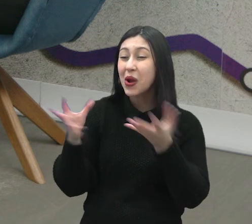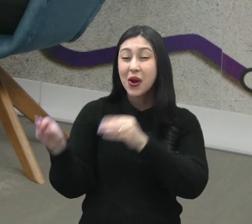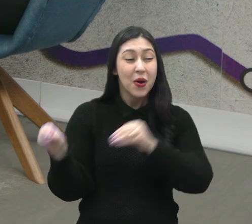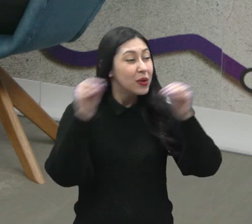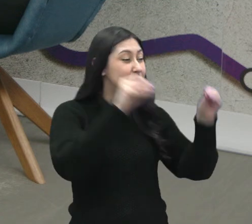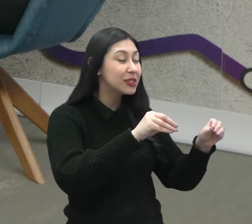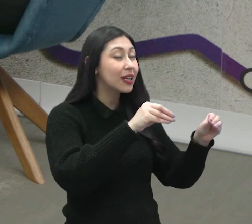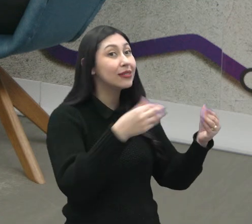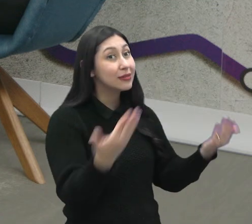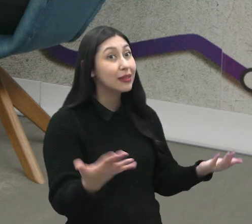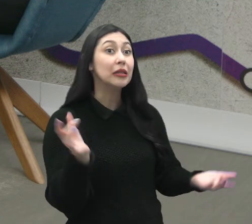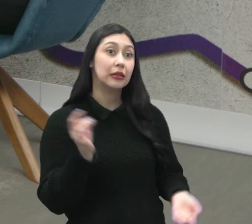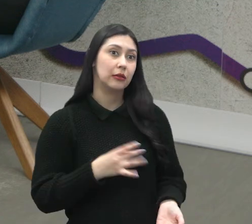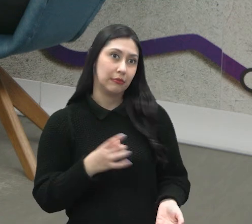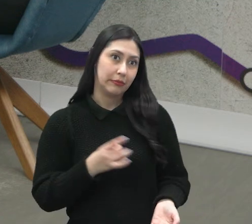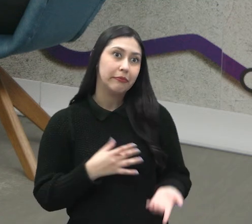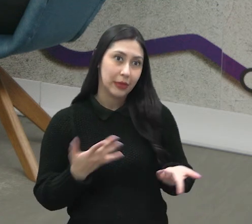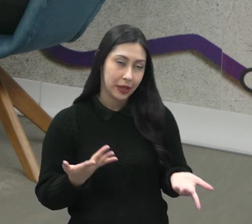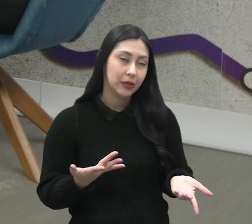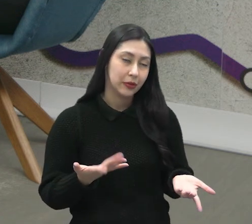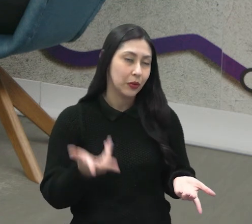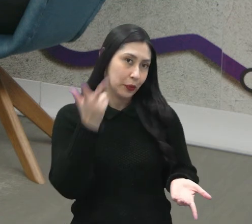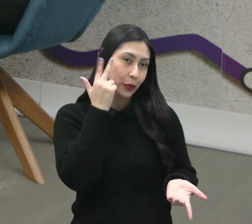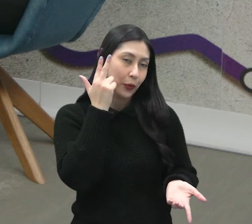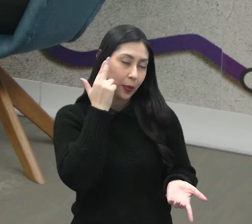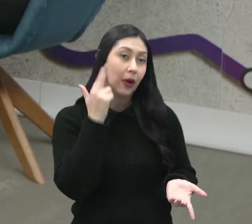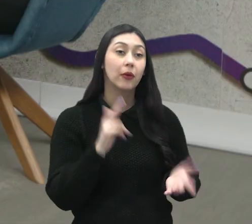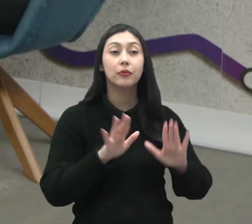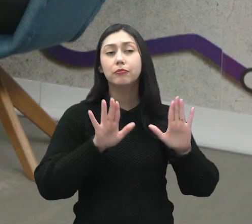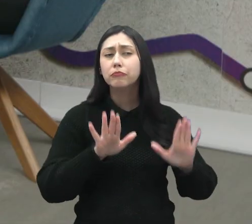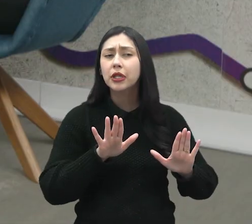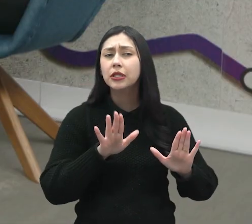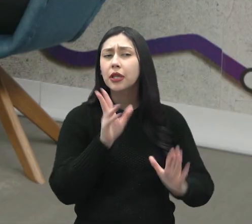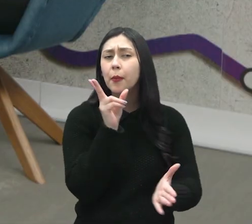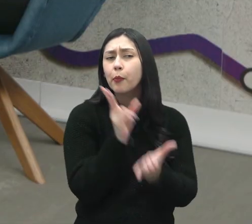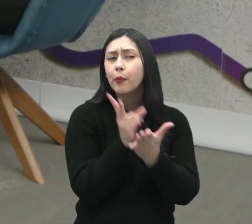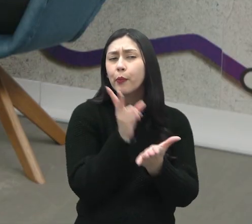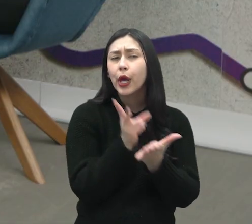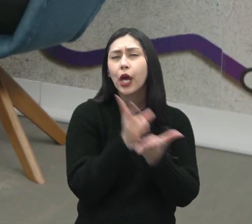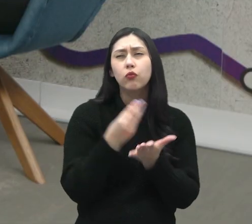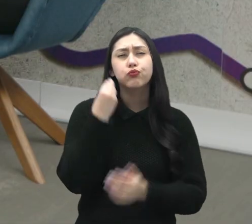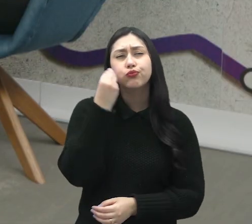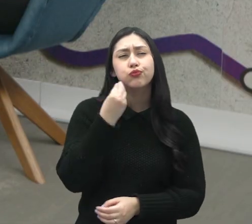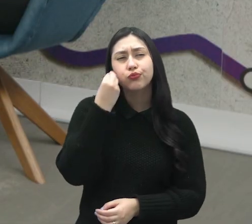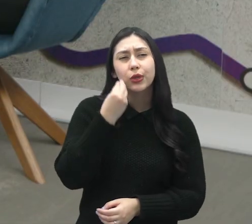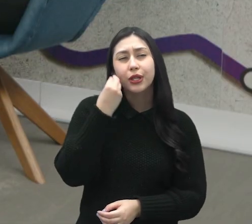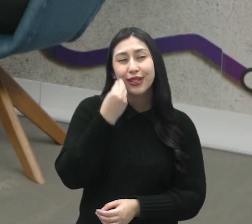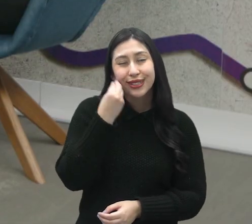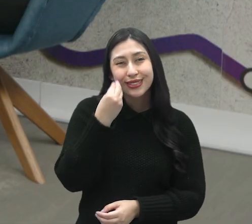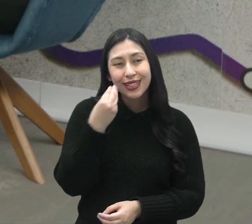E claro que gera medo, a gente tem medo do desconhecido, mas apesar da experiência, muitas